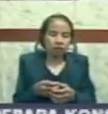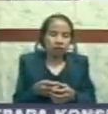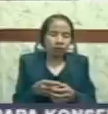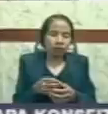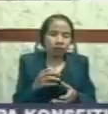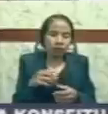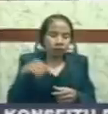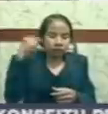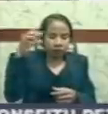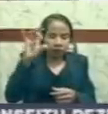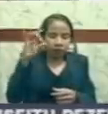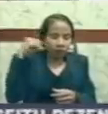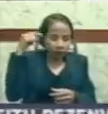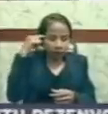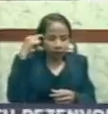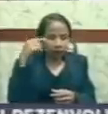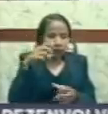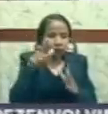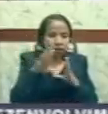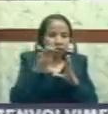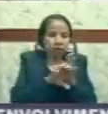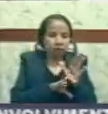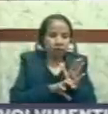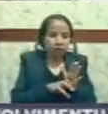do 8º Governo Constitucional, Ronan Ainsira,